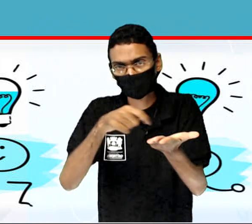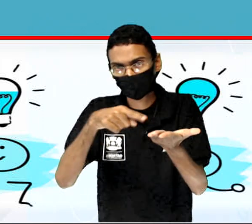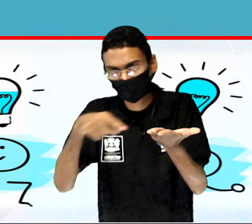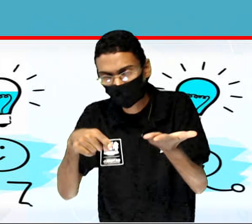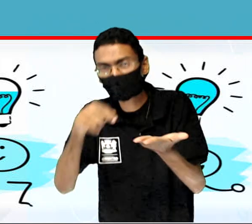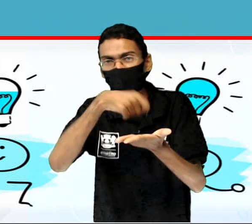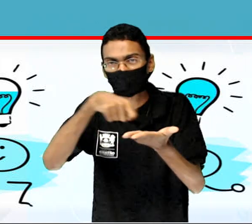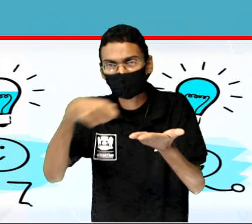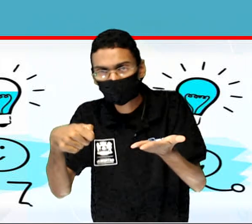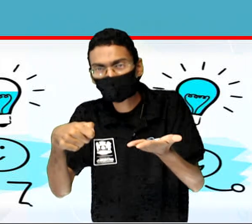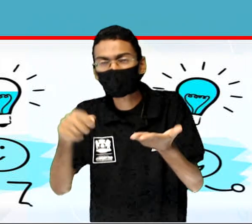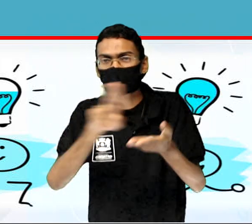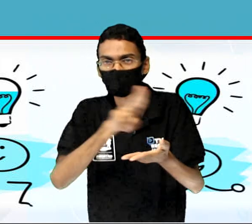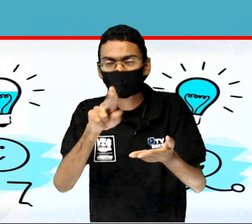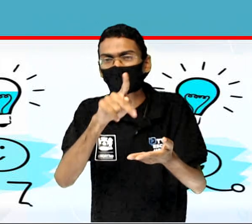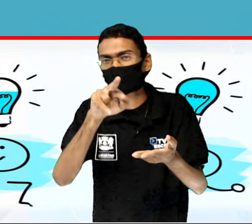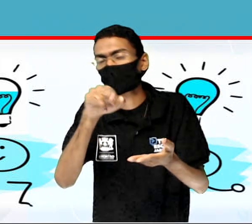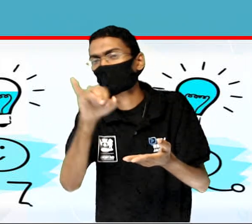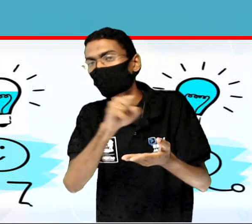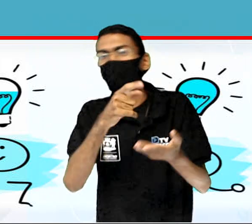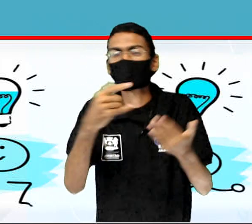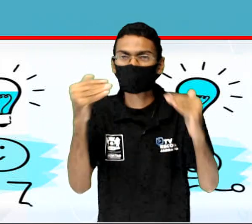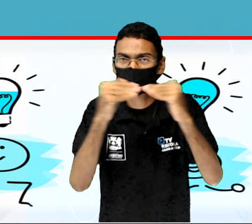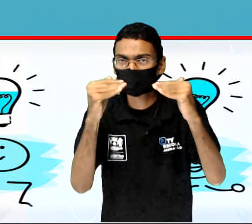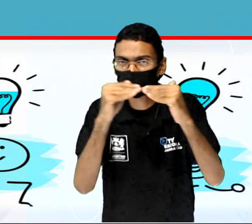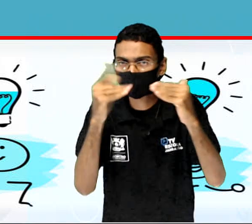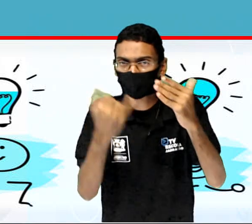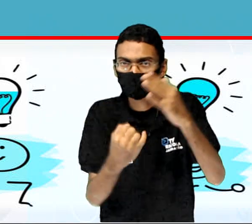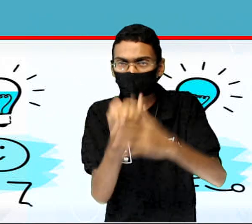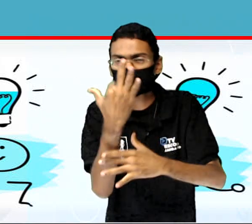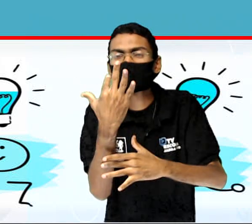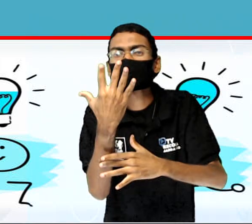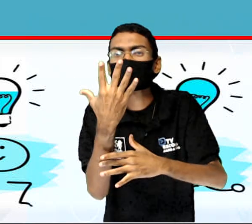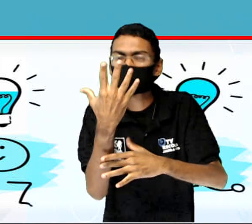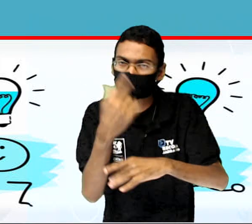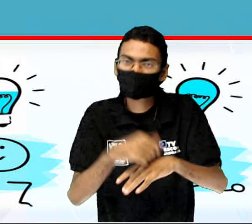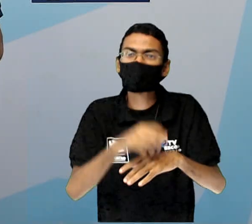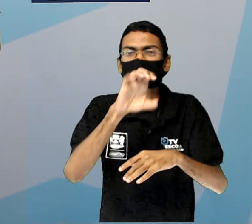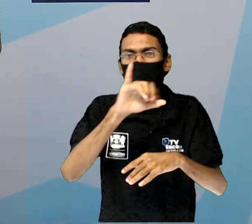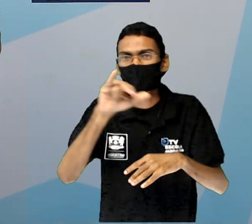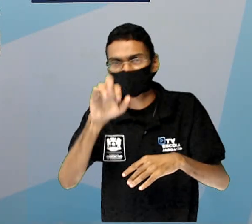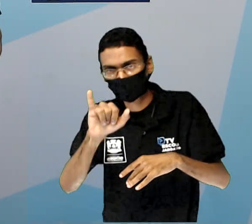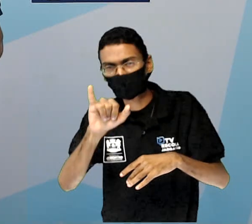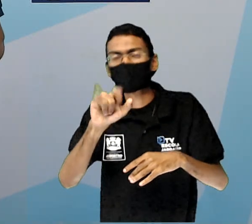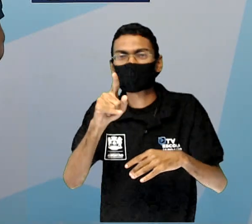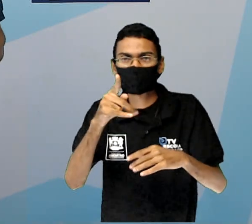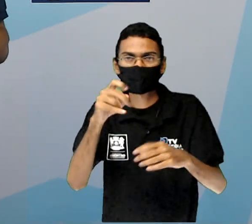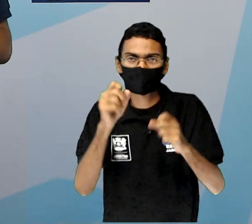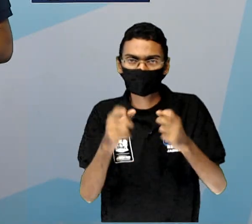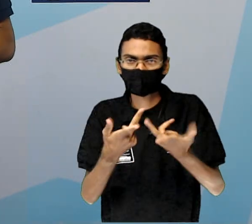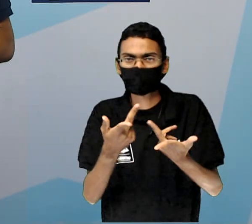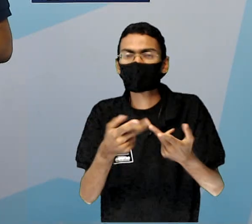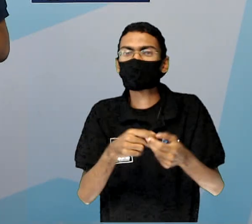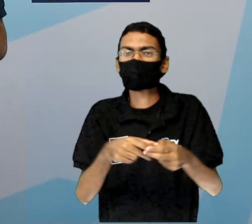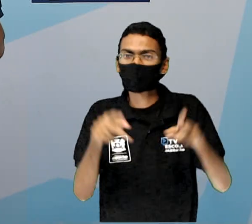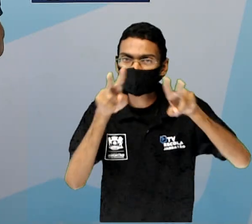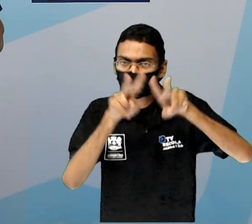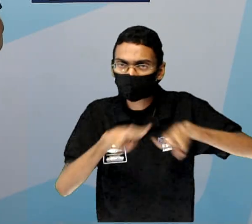hoje falando, aliás, destacando para vocês o nosso desafio. Então o desafio de hoje